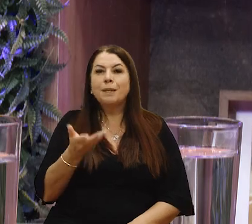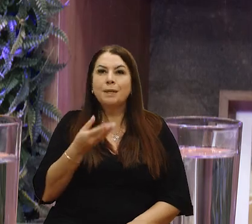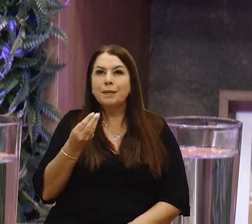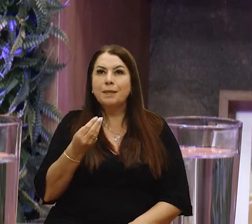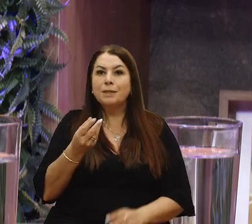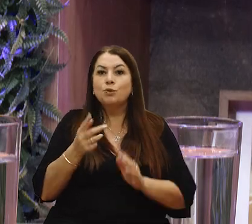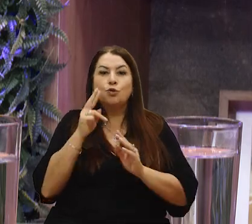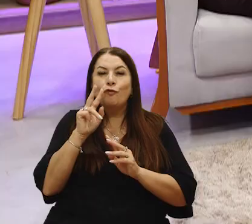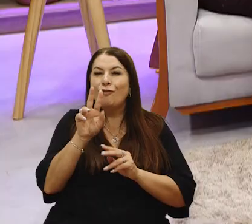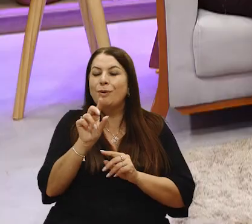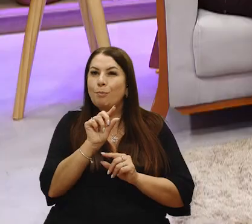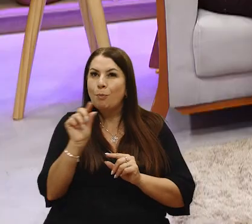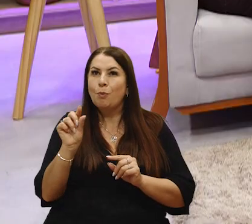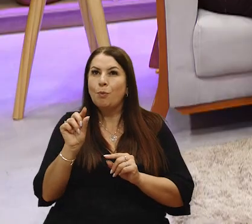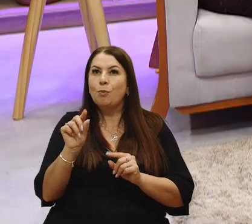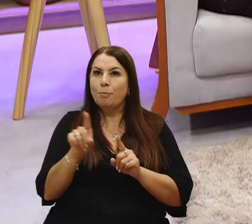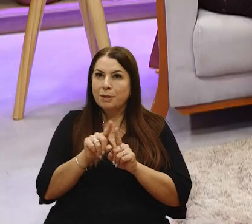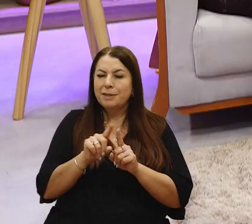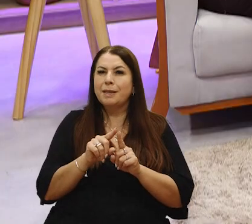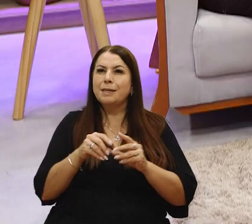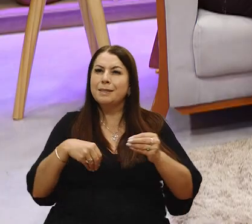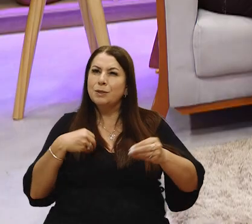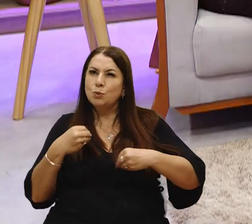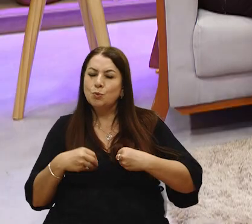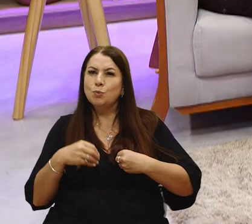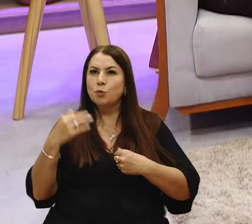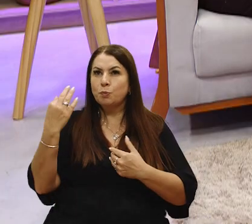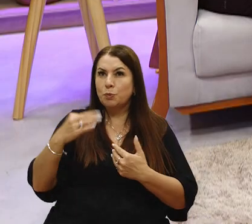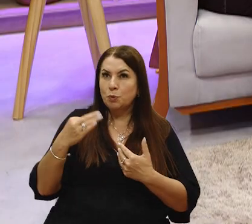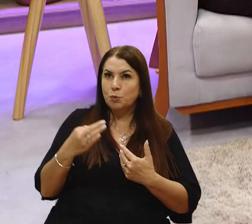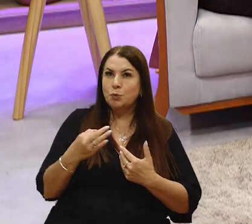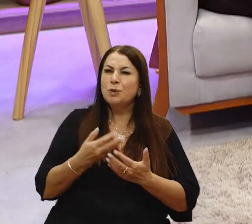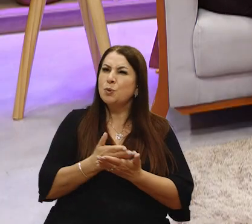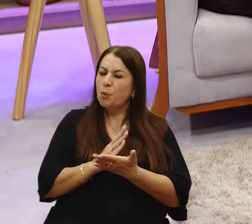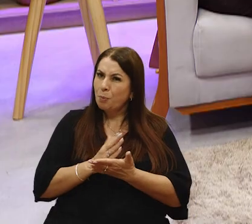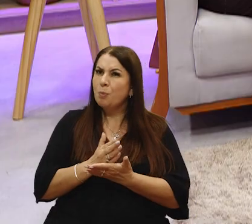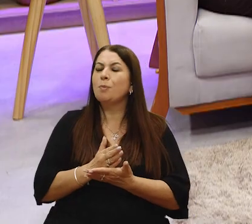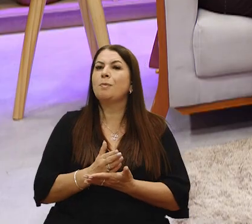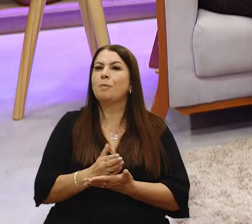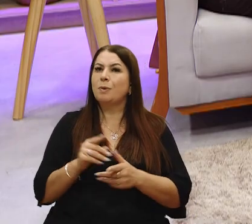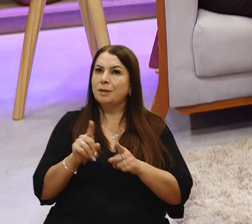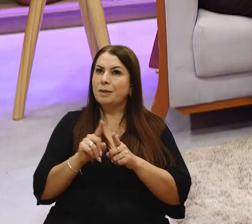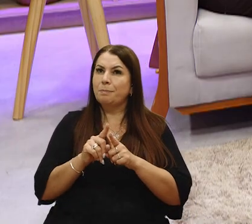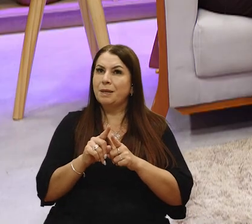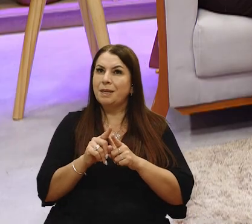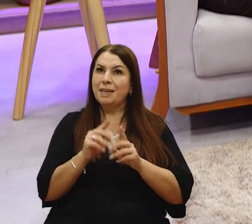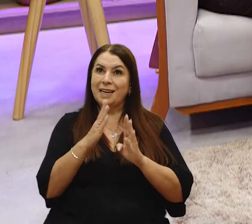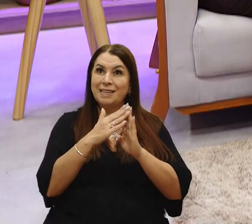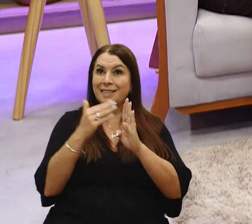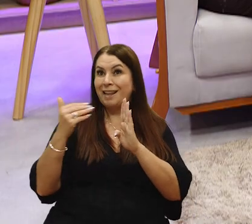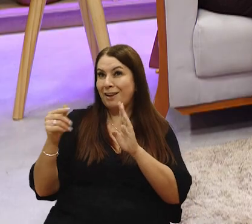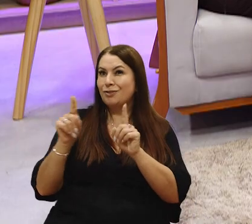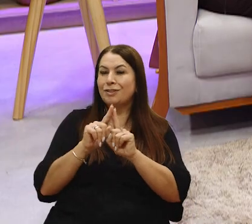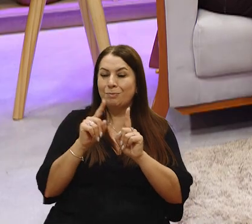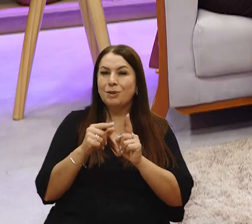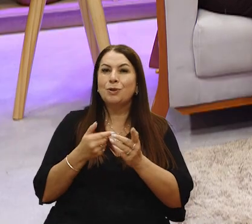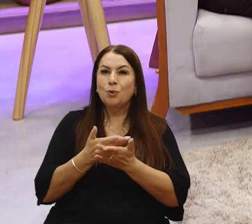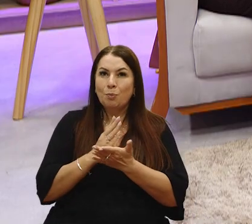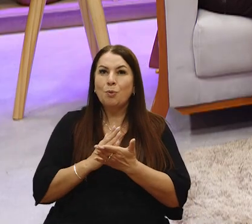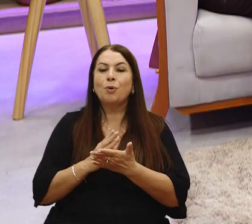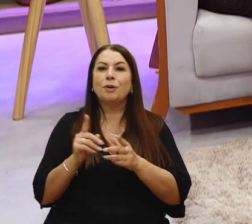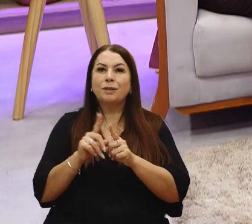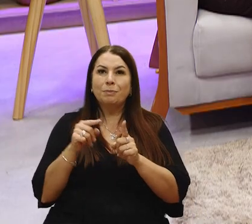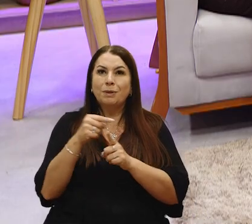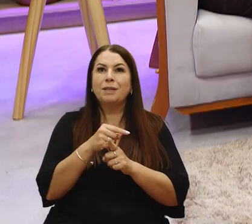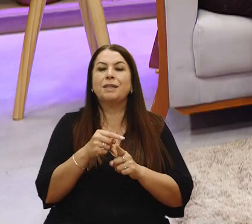poupa mãos e pés. Então, a gordura ela tem uma predominância nessa região da perna, deixando de lado a região dos pés.